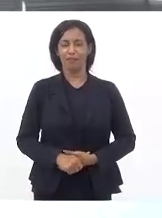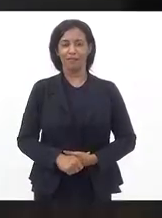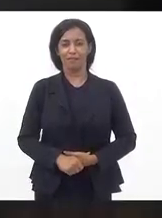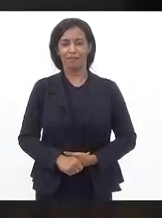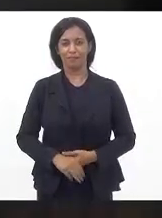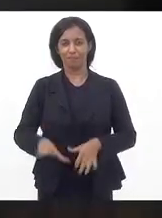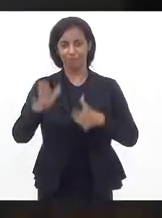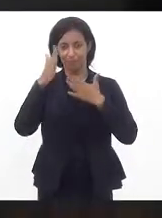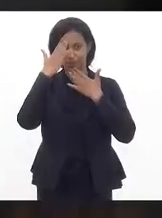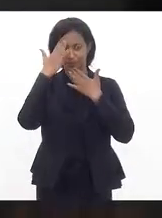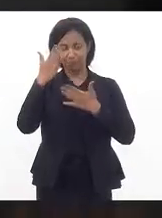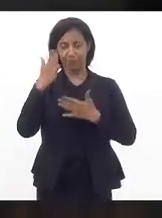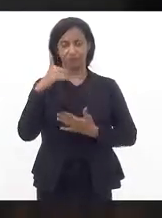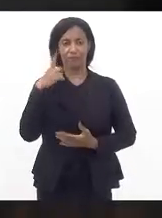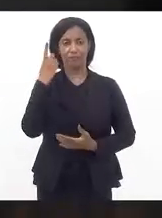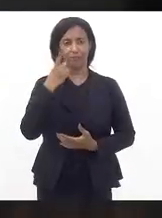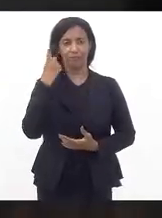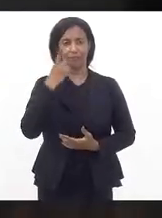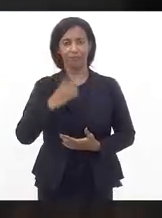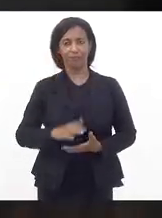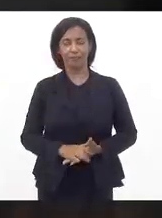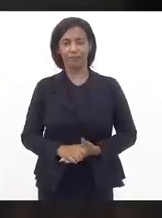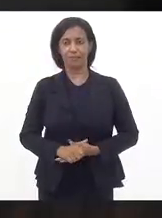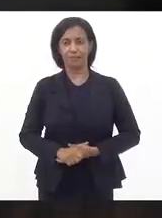é obrigada a deputado